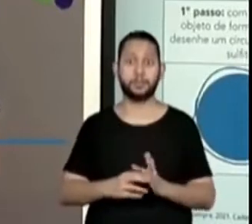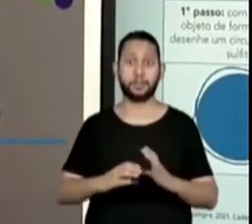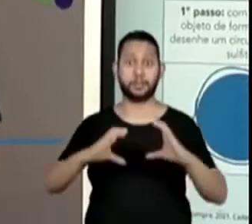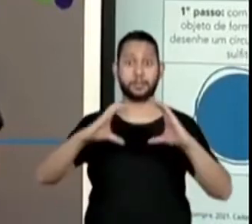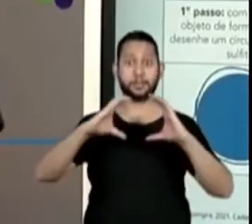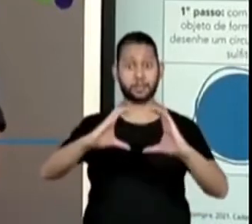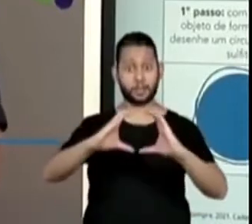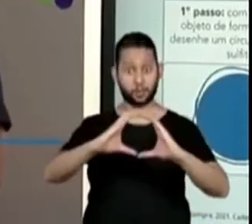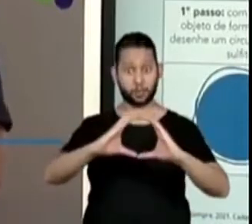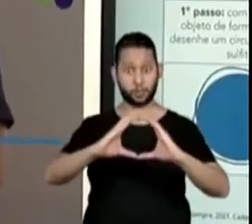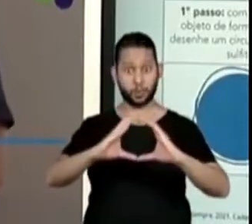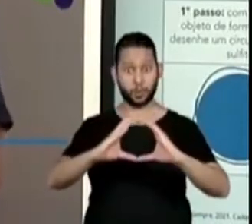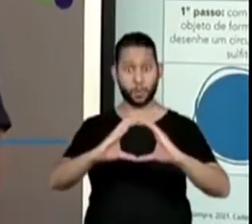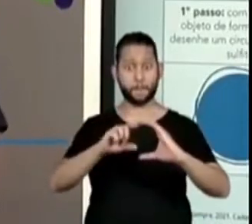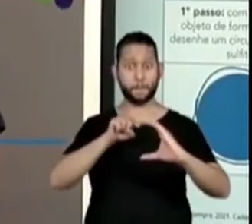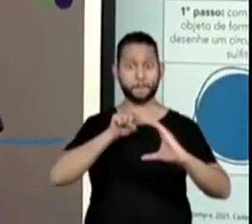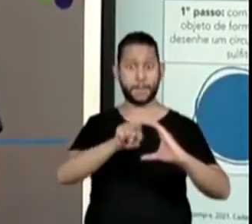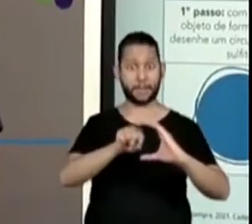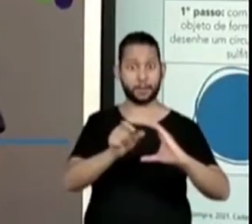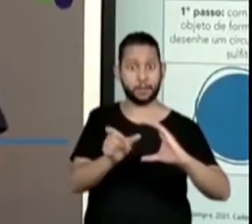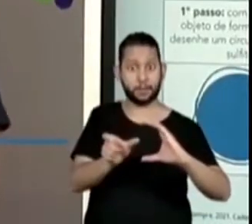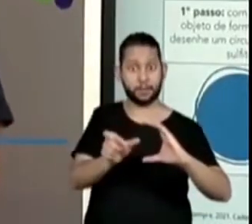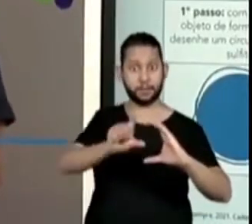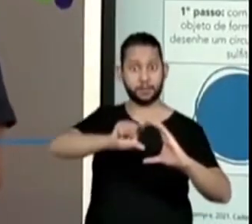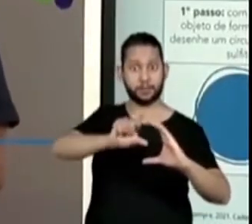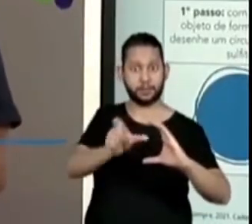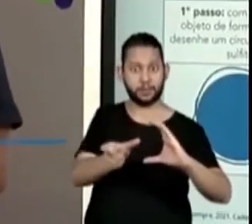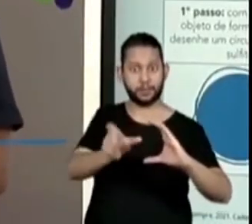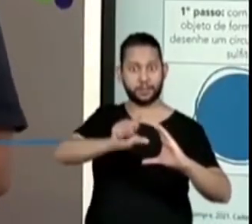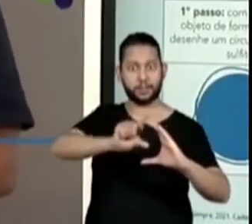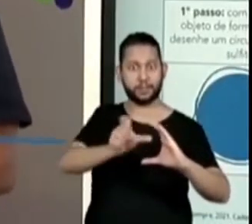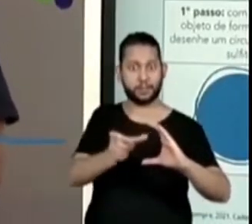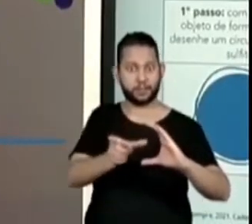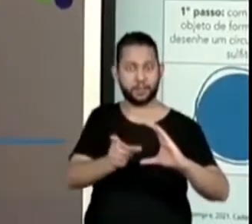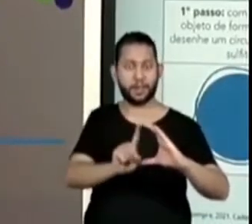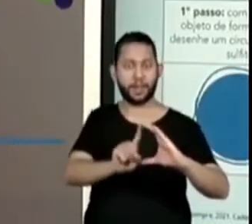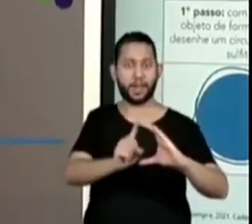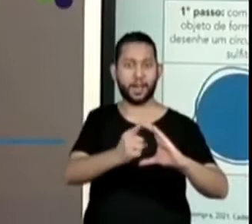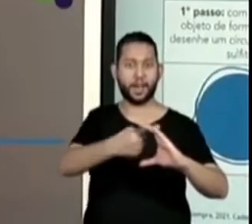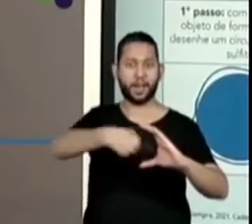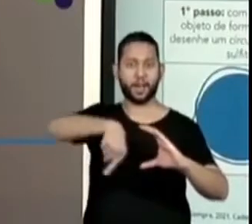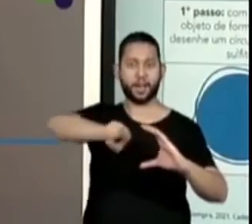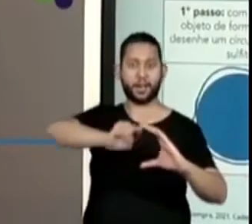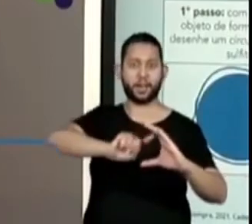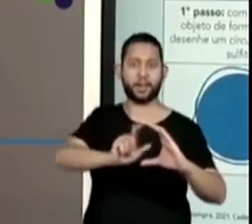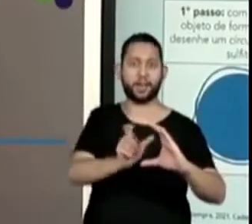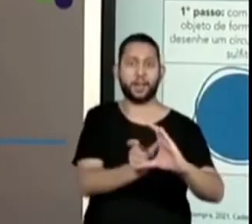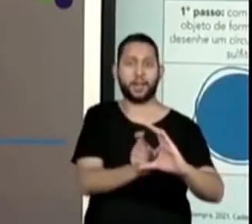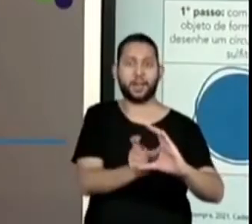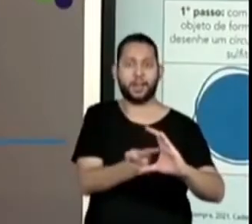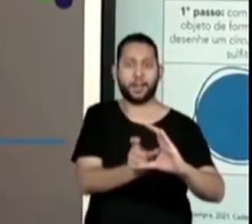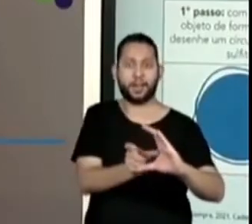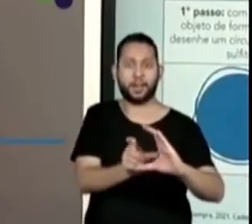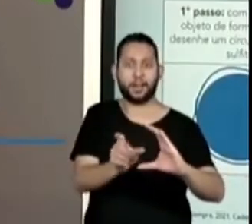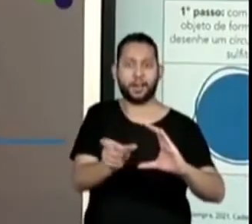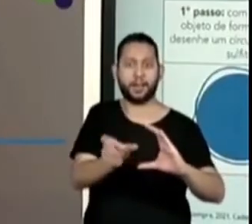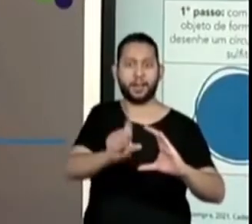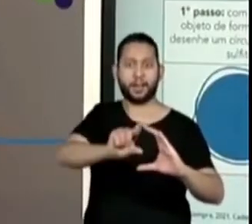chama raio. Lembra o raio da bicicleta e o raio da moto? É por causa disso, tá bem? Raio da